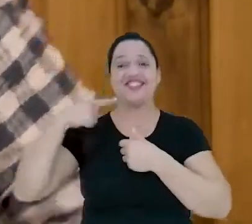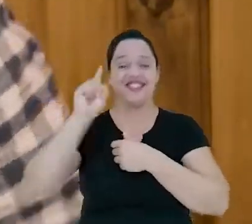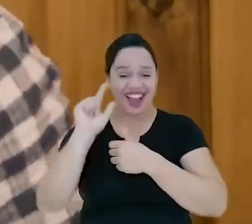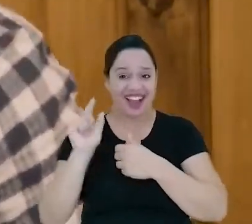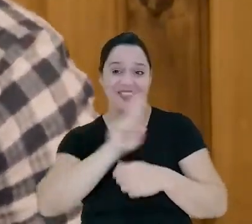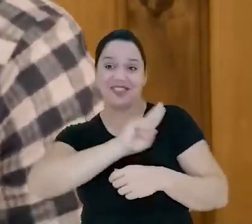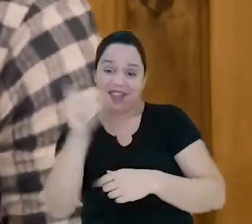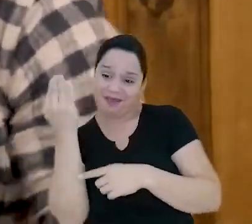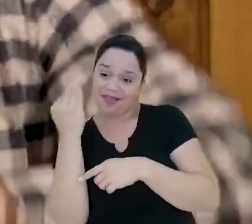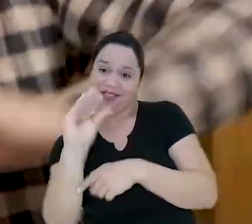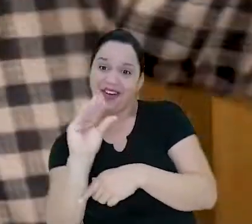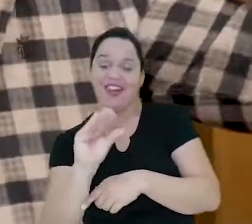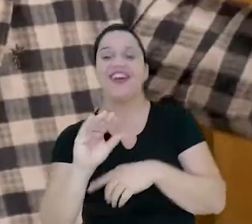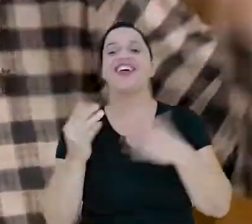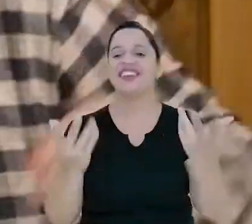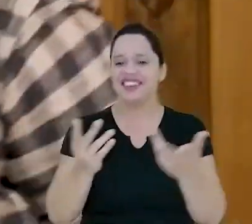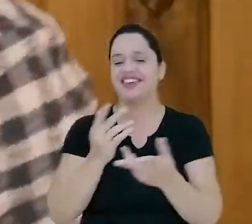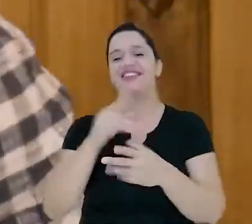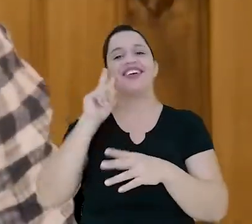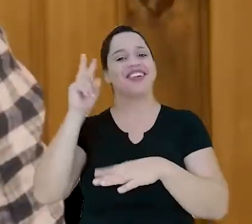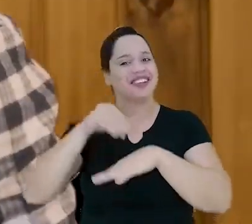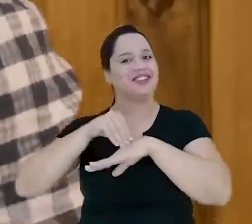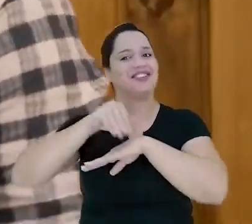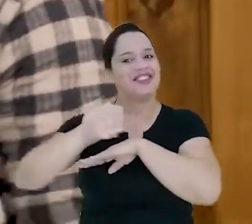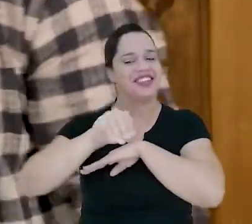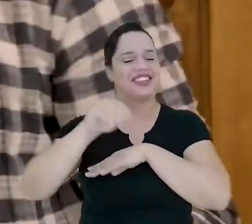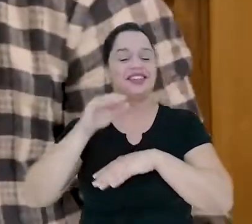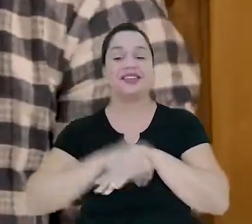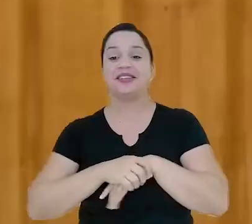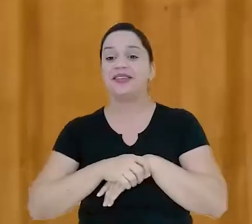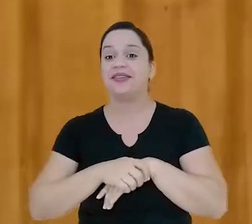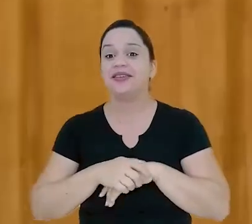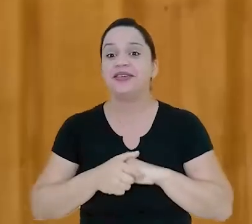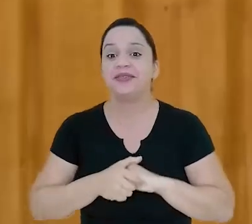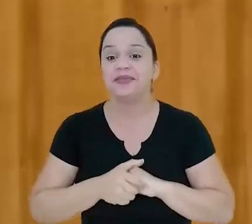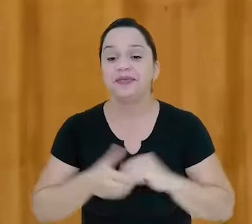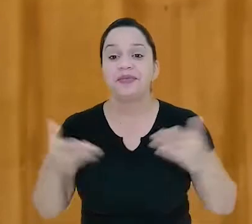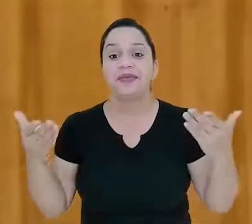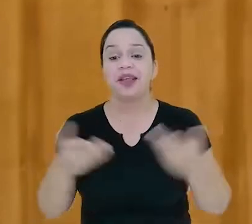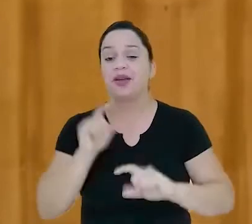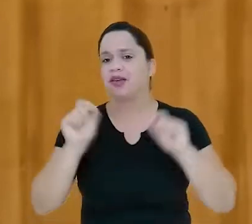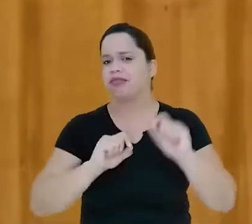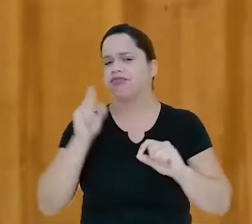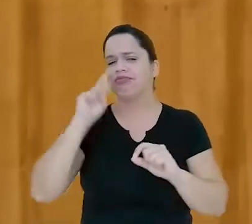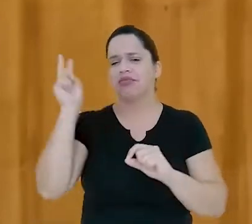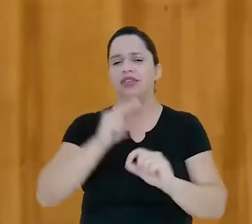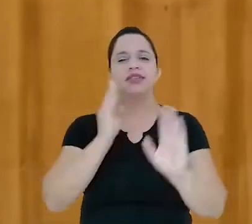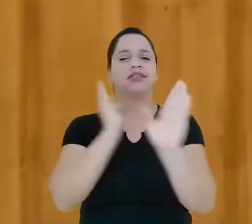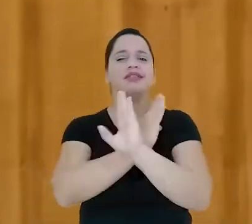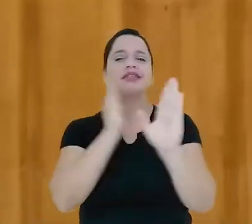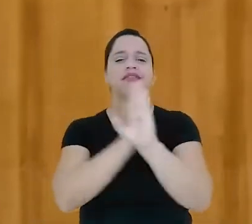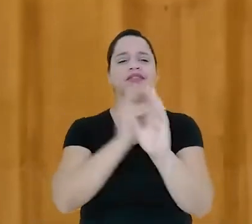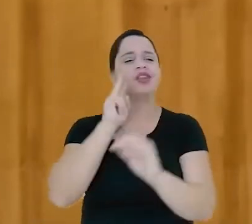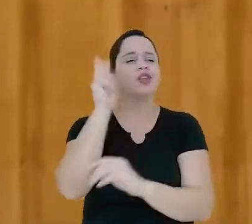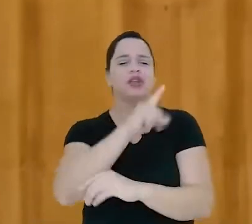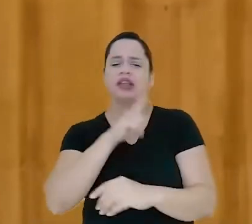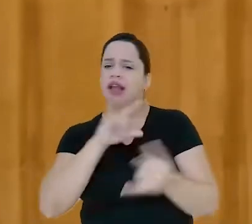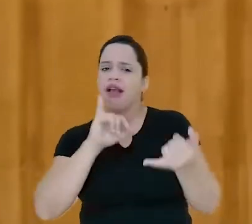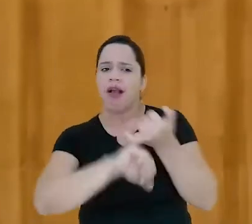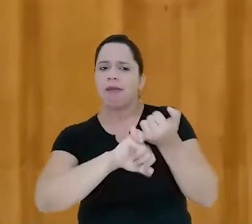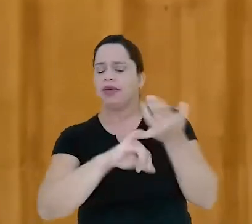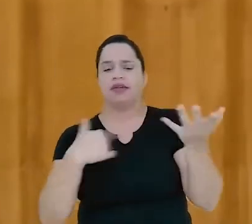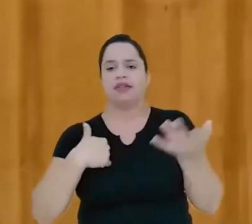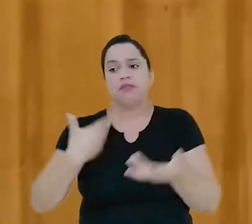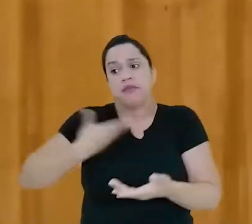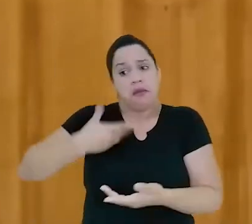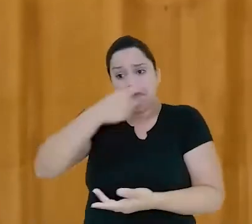Isso aí! Bombou, velho! Aí, tô desconfiada que ele está. Os dois estão com a mãe, que não é possível.